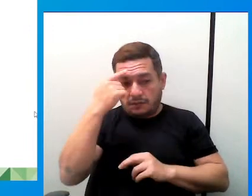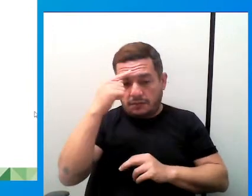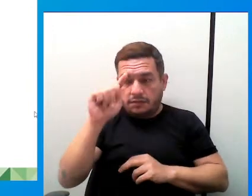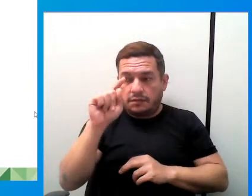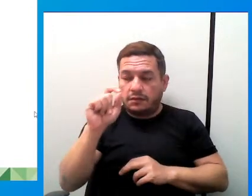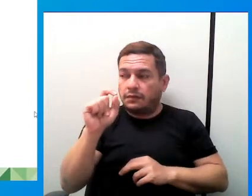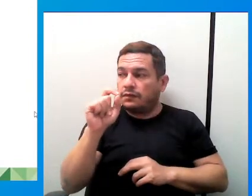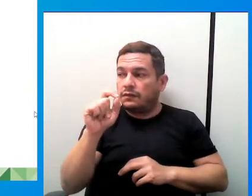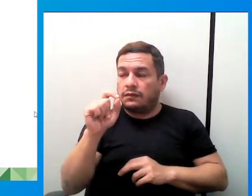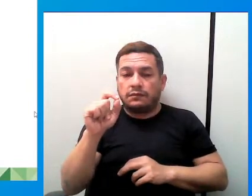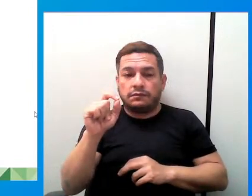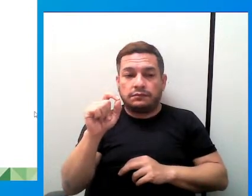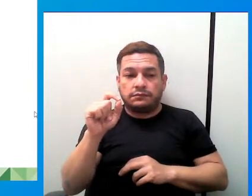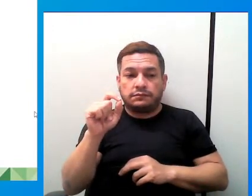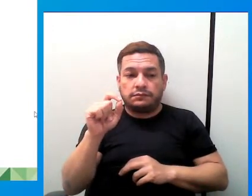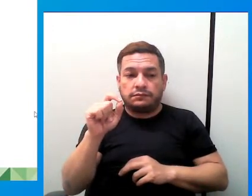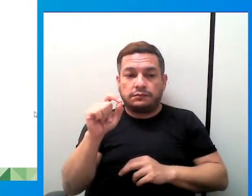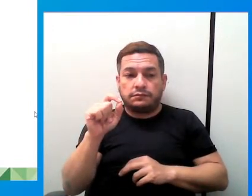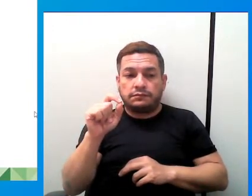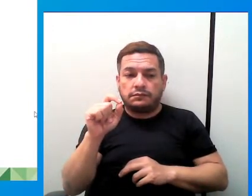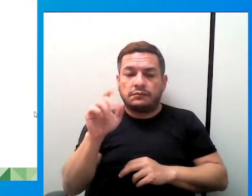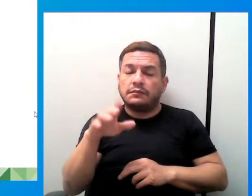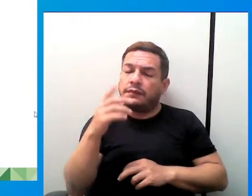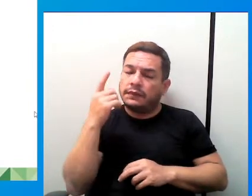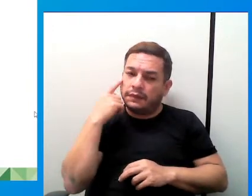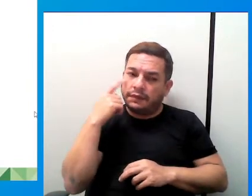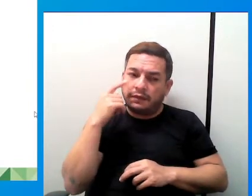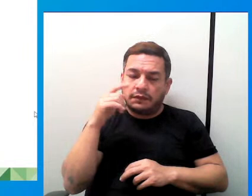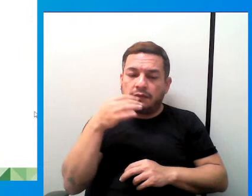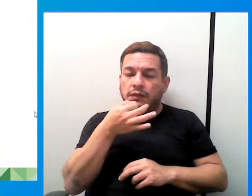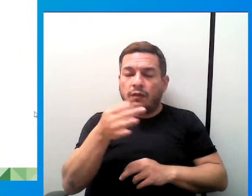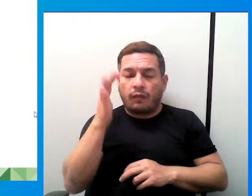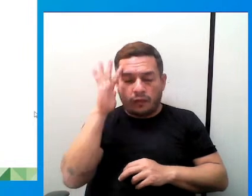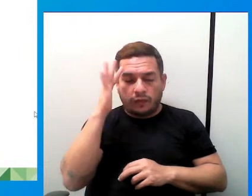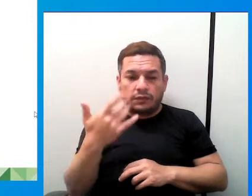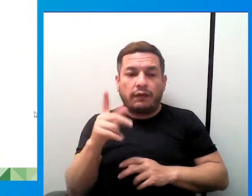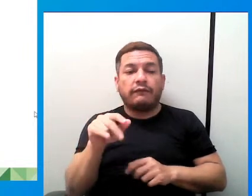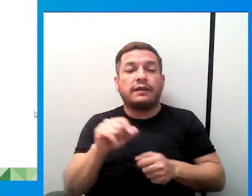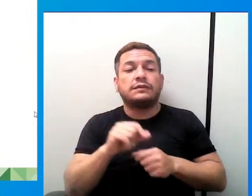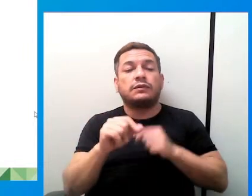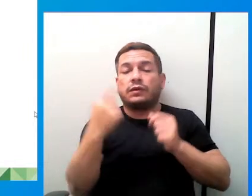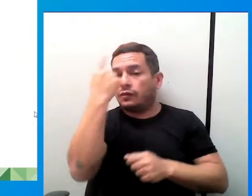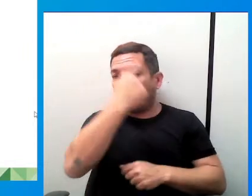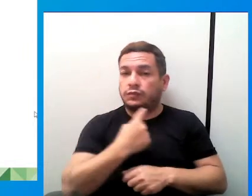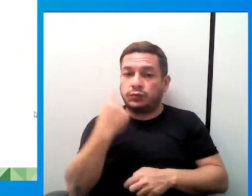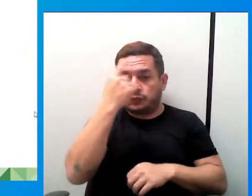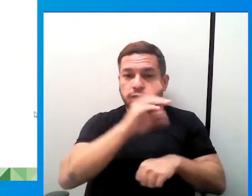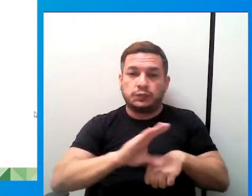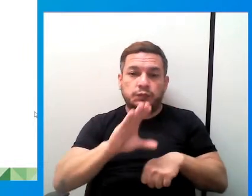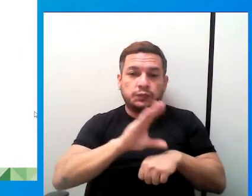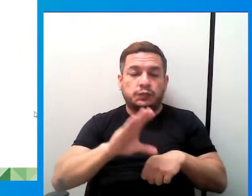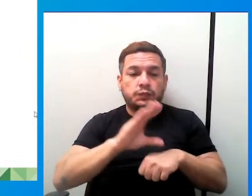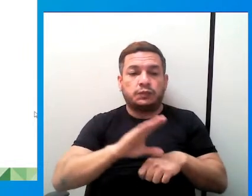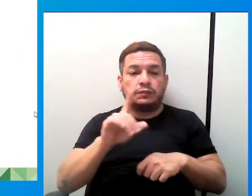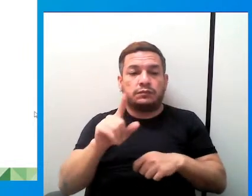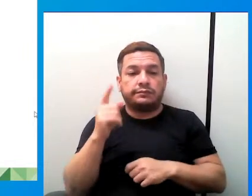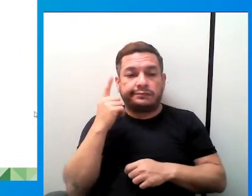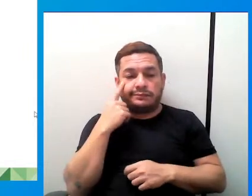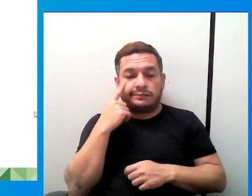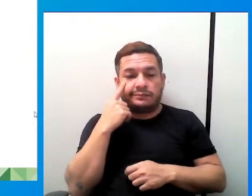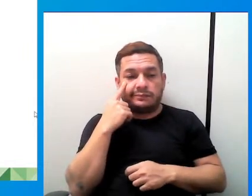que, provavelmente, essa solução vai fazer com que a carga horária do curso, ela seja